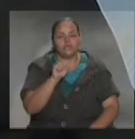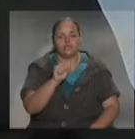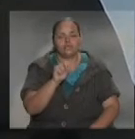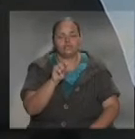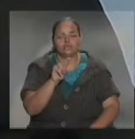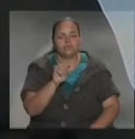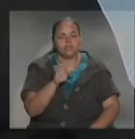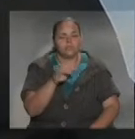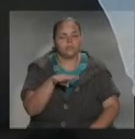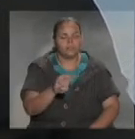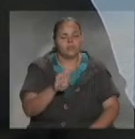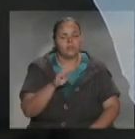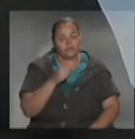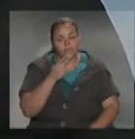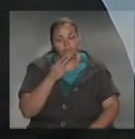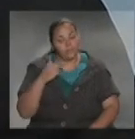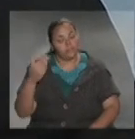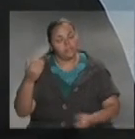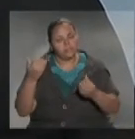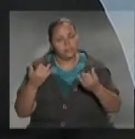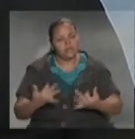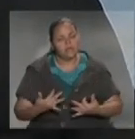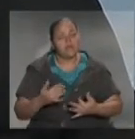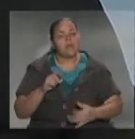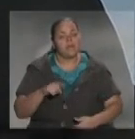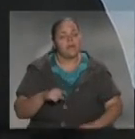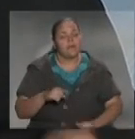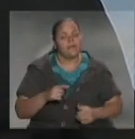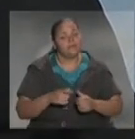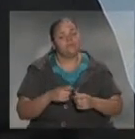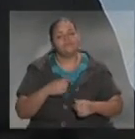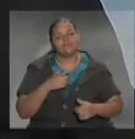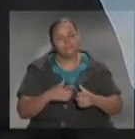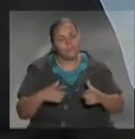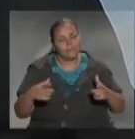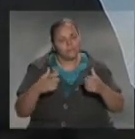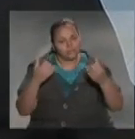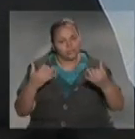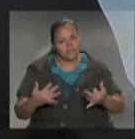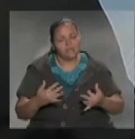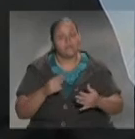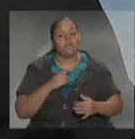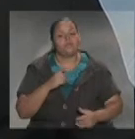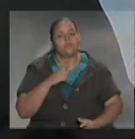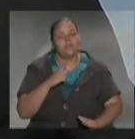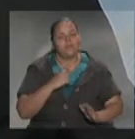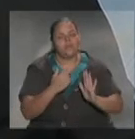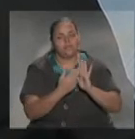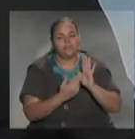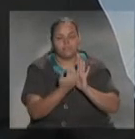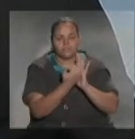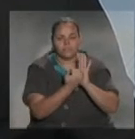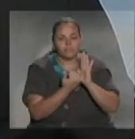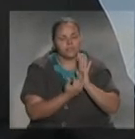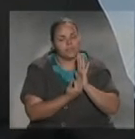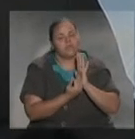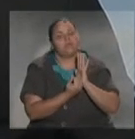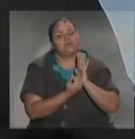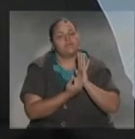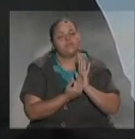porque a sustentabilidade, como o próprio Rafael vai falar mais à frente, é um conceito um pouco mais amplo. Então a gente adota os critérios